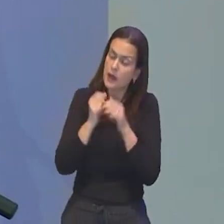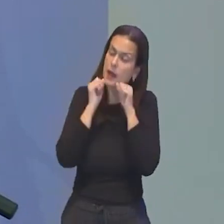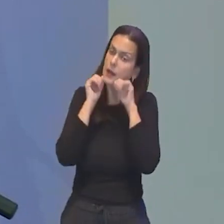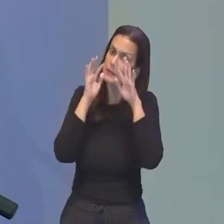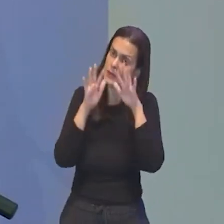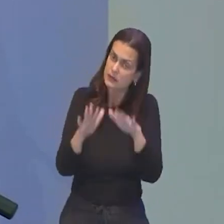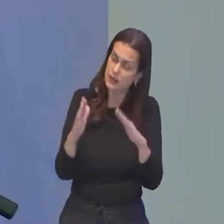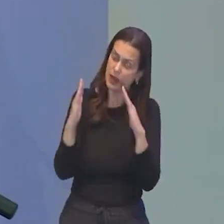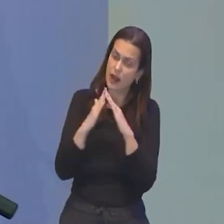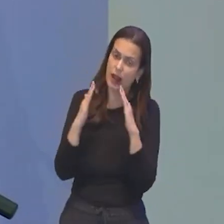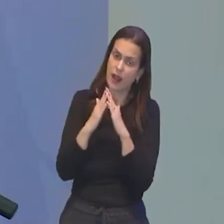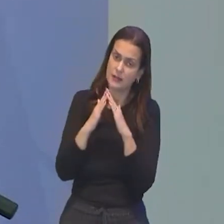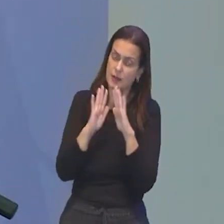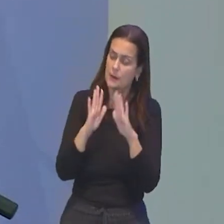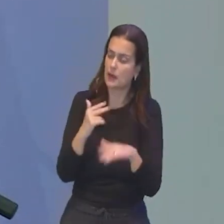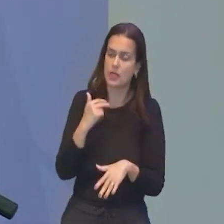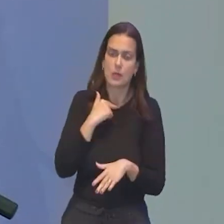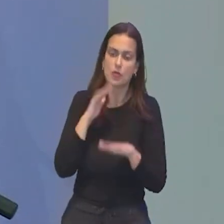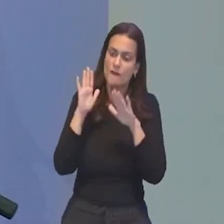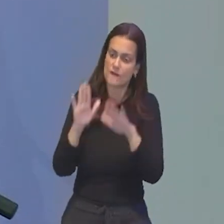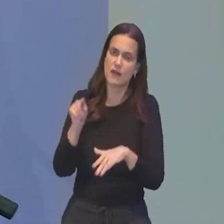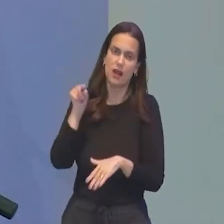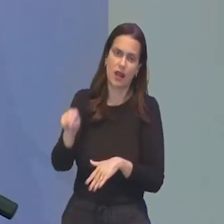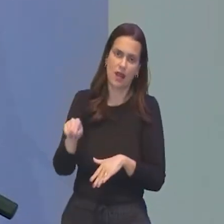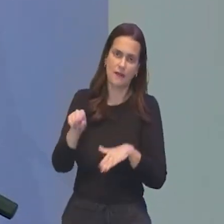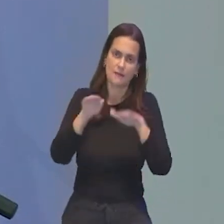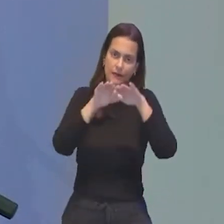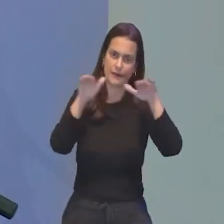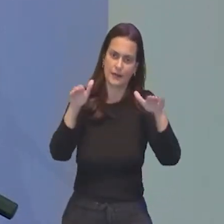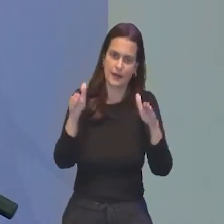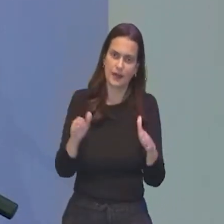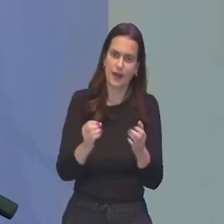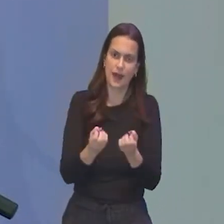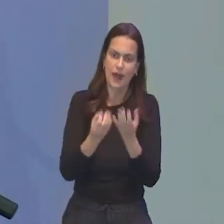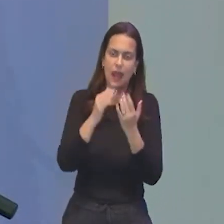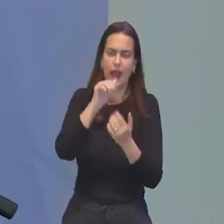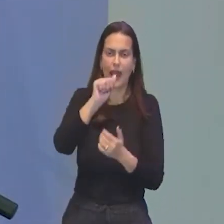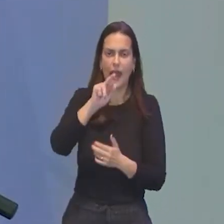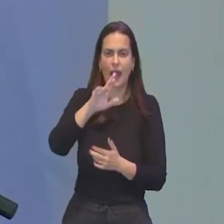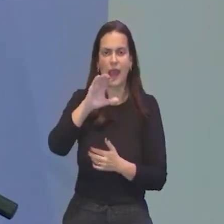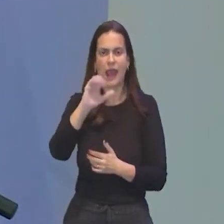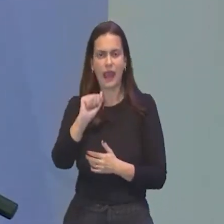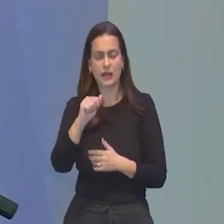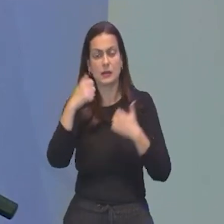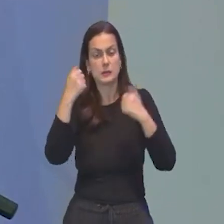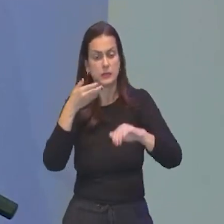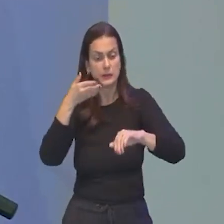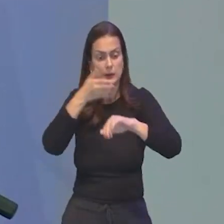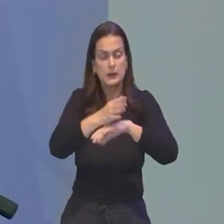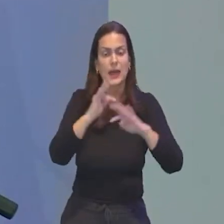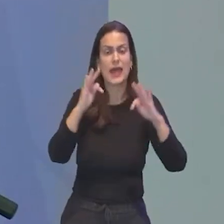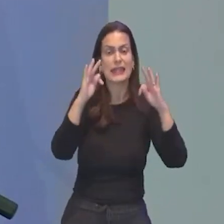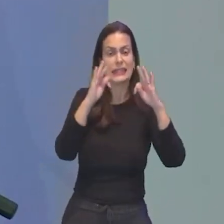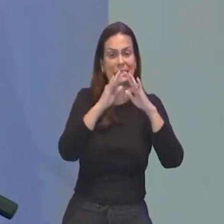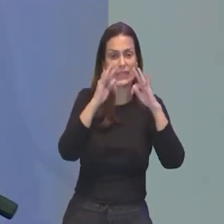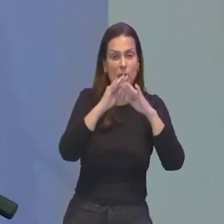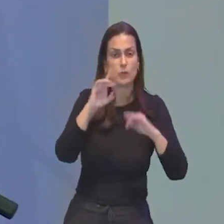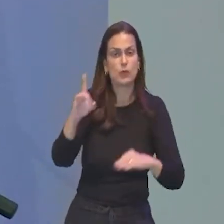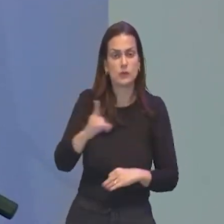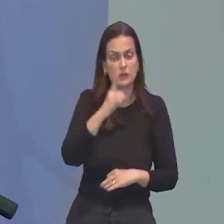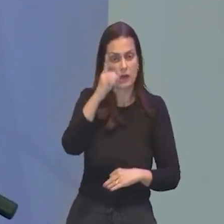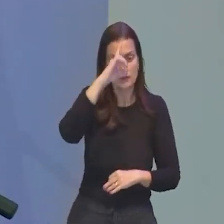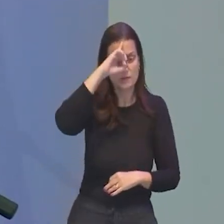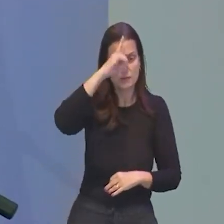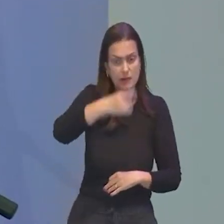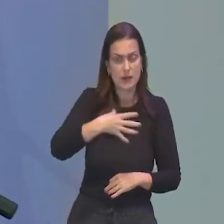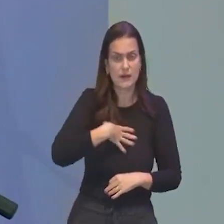de Obed-Edom. O lugar da arca seria no templo em que Davi ordenaria para o